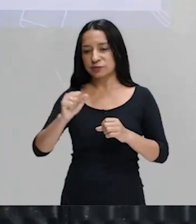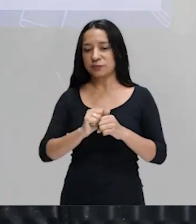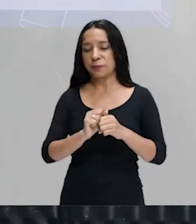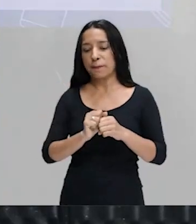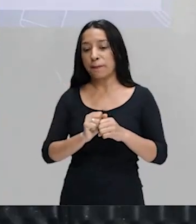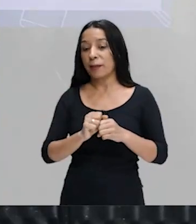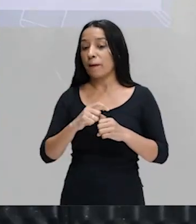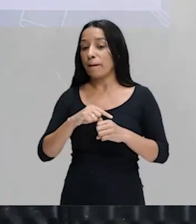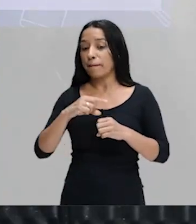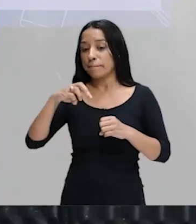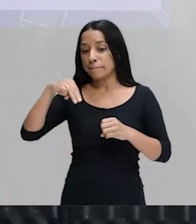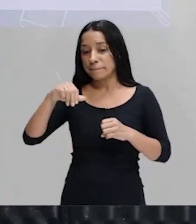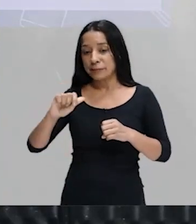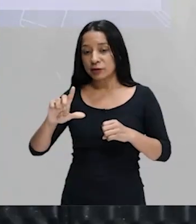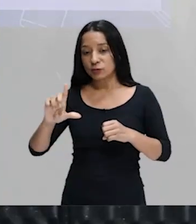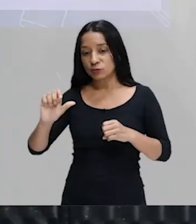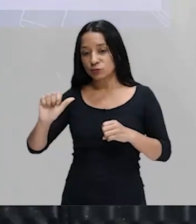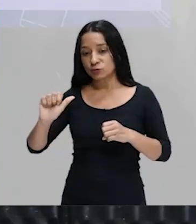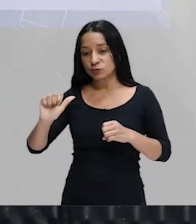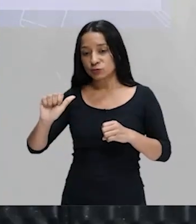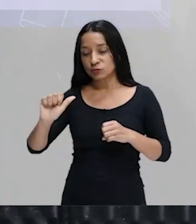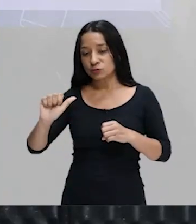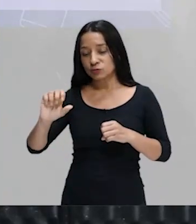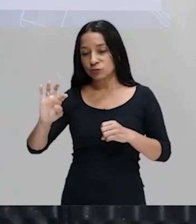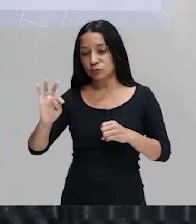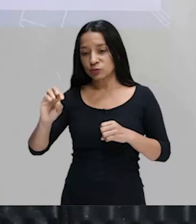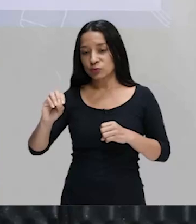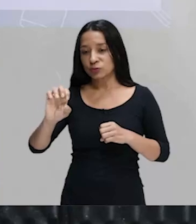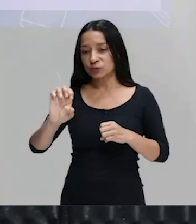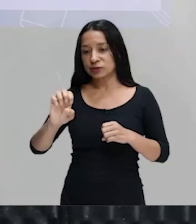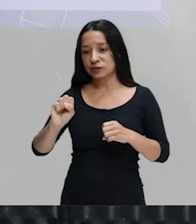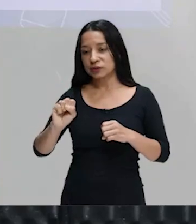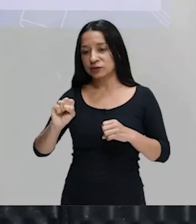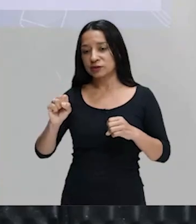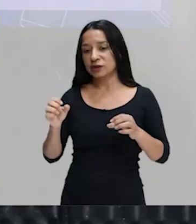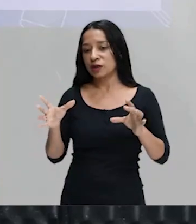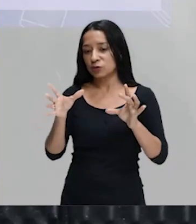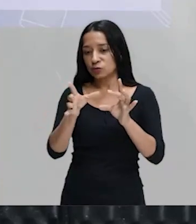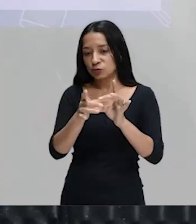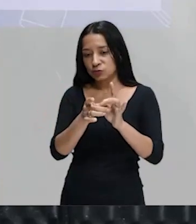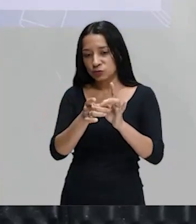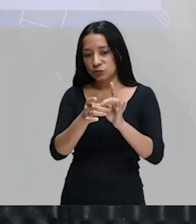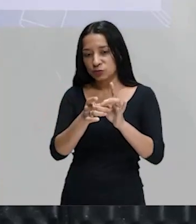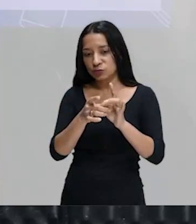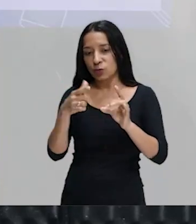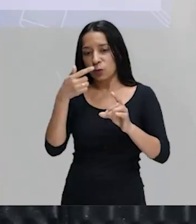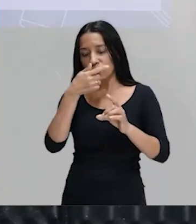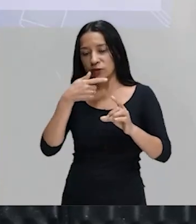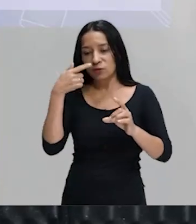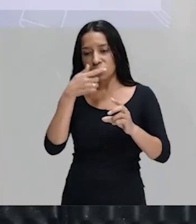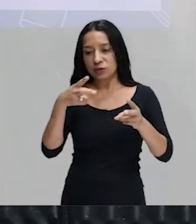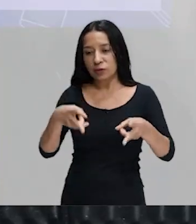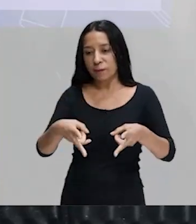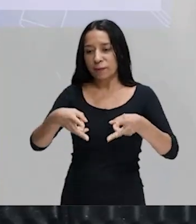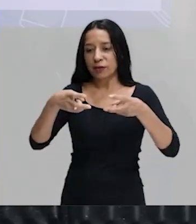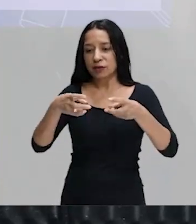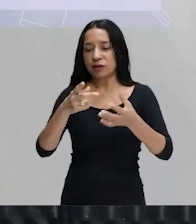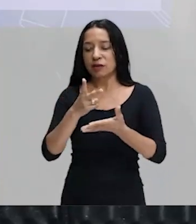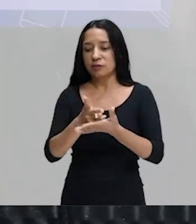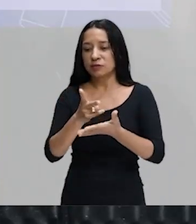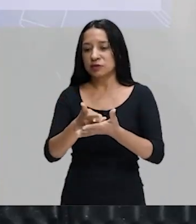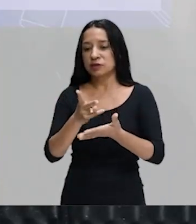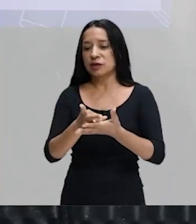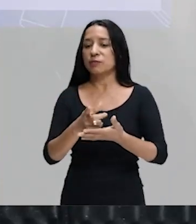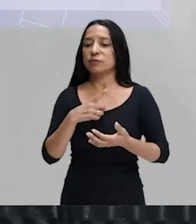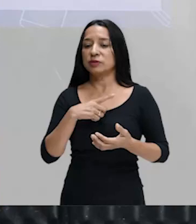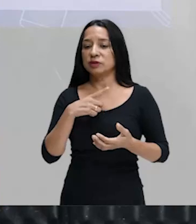por 2 monossacarídeos. Quais são? Glicose unida com glicose. Vocês percebem que sempre